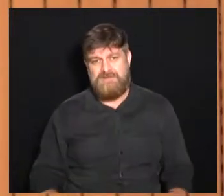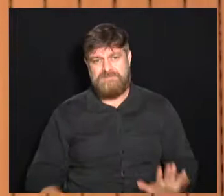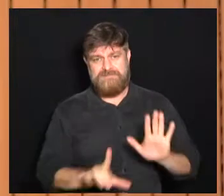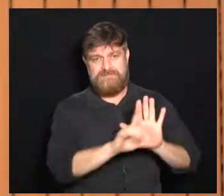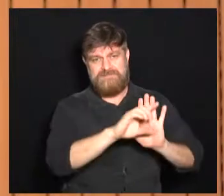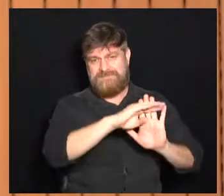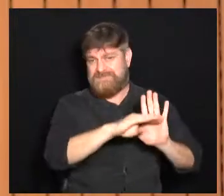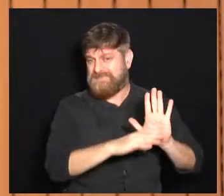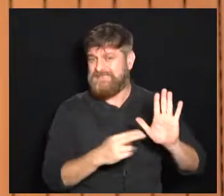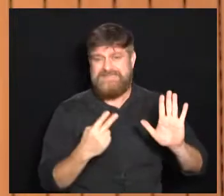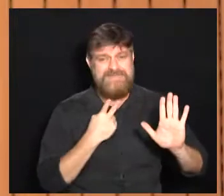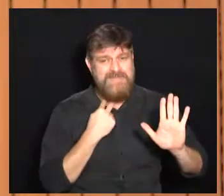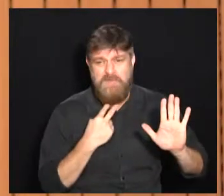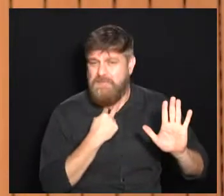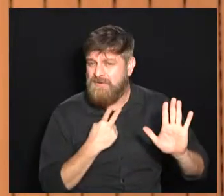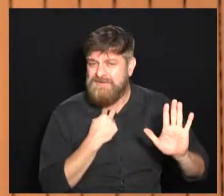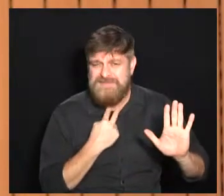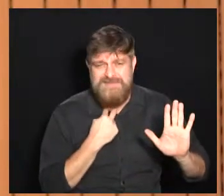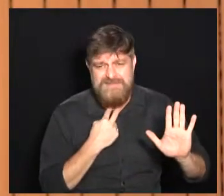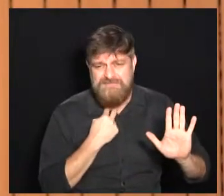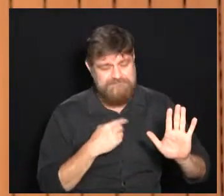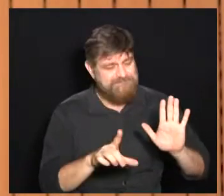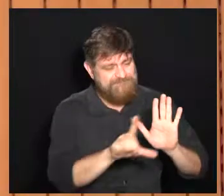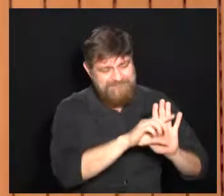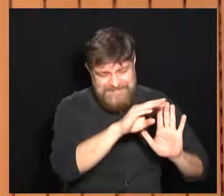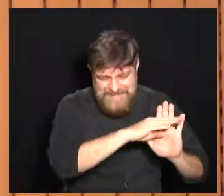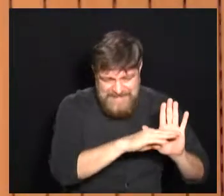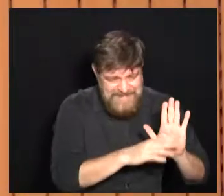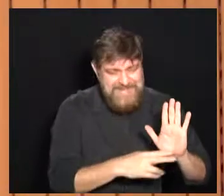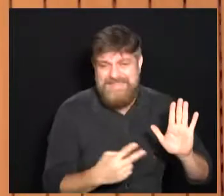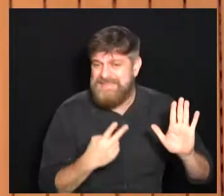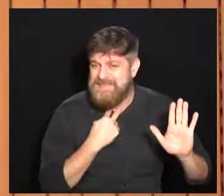legalmente não pode mesmo. Legalmente não pode.